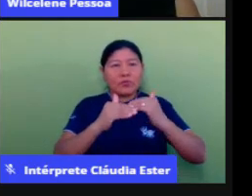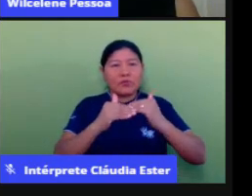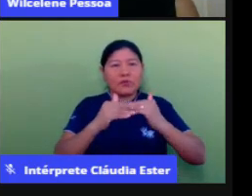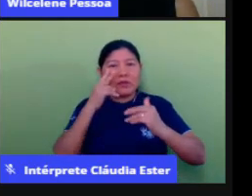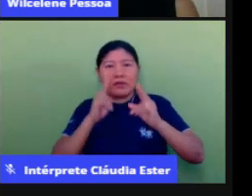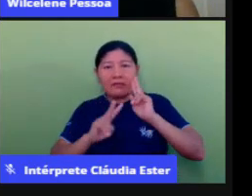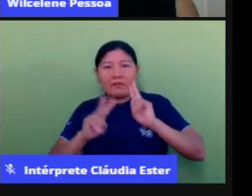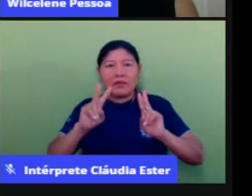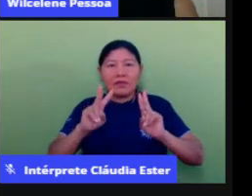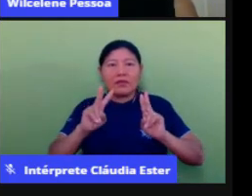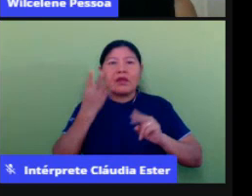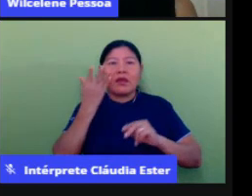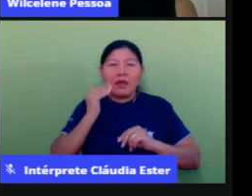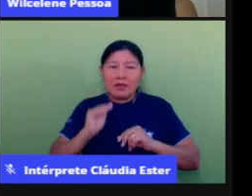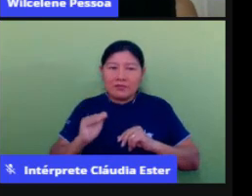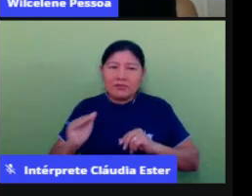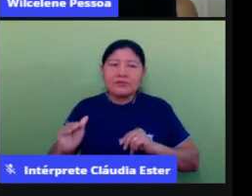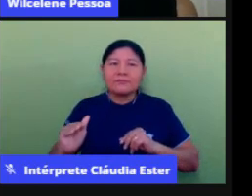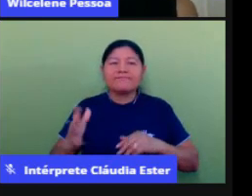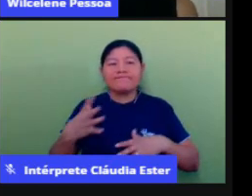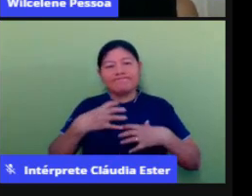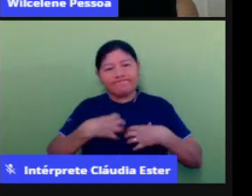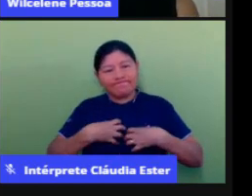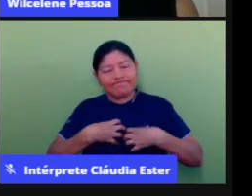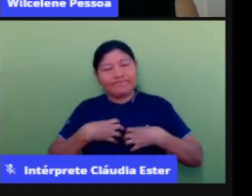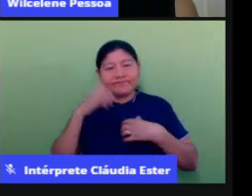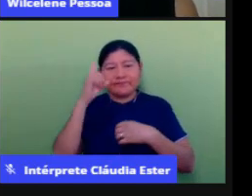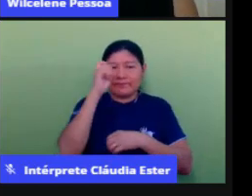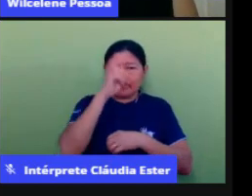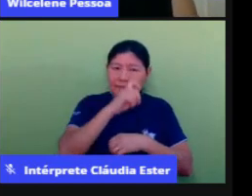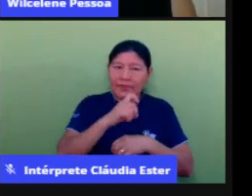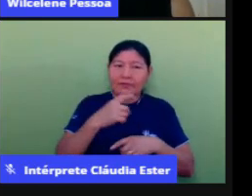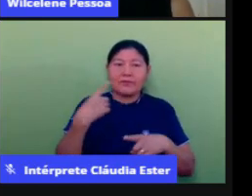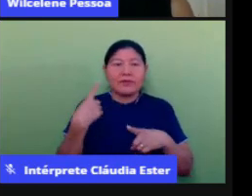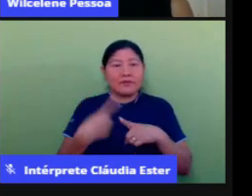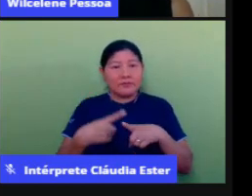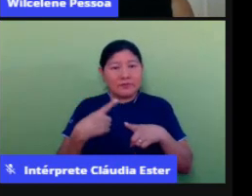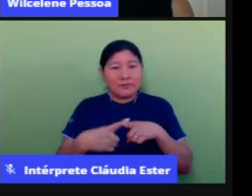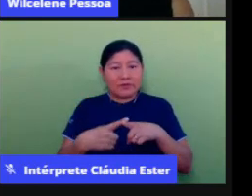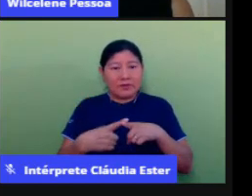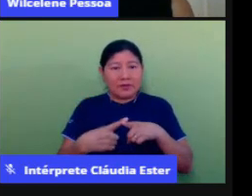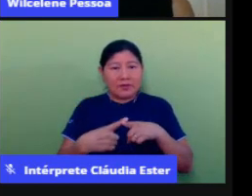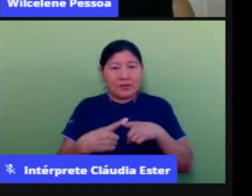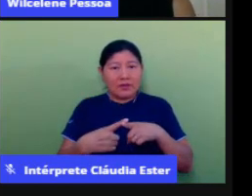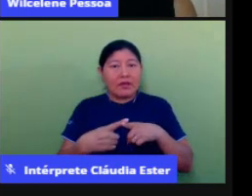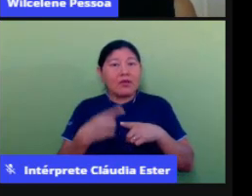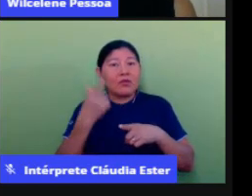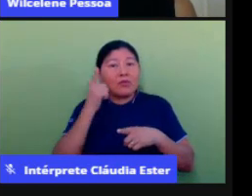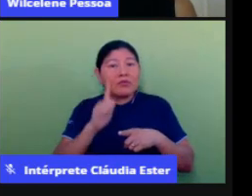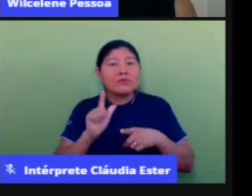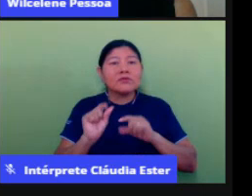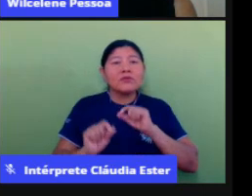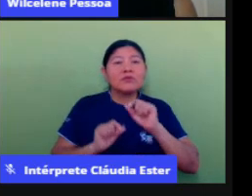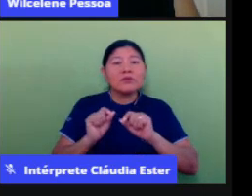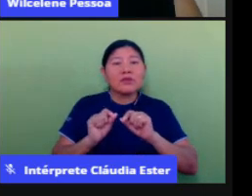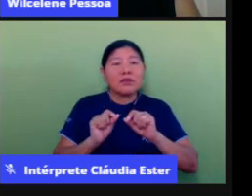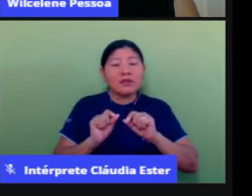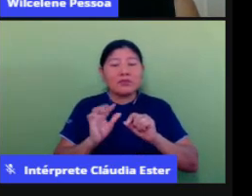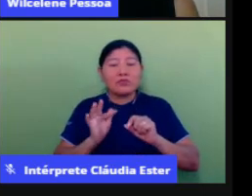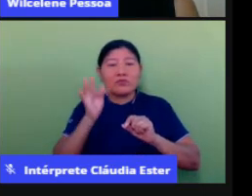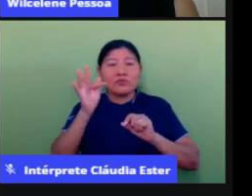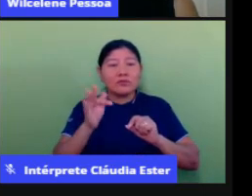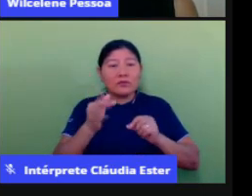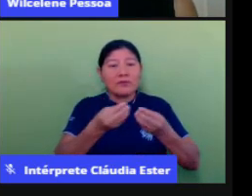criança com as questões da tecnologia e da mídia, podem também acarretar algum prejuízo. Então, assim,